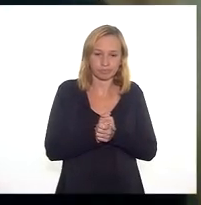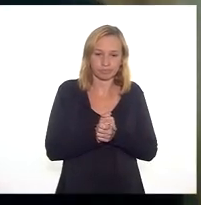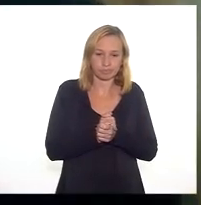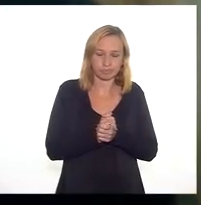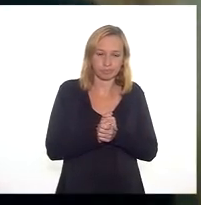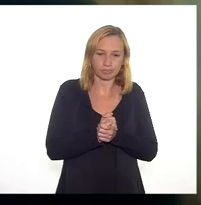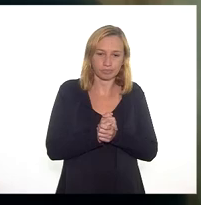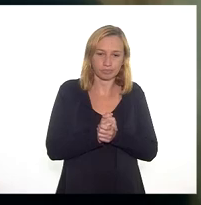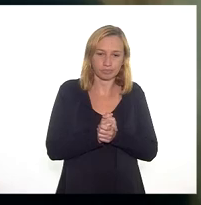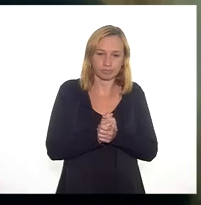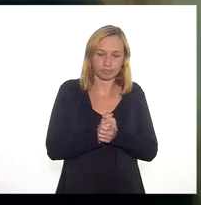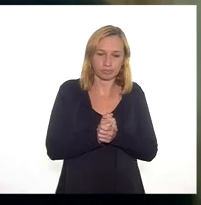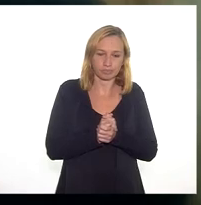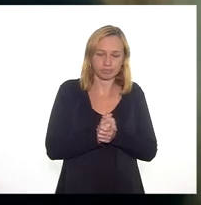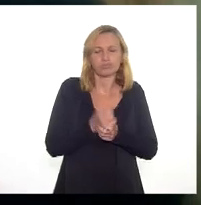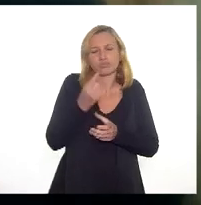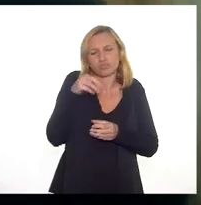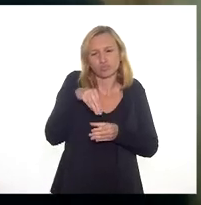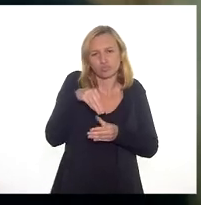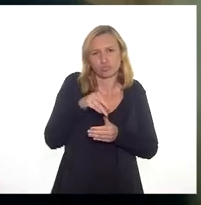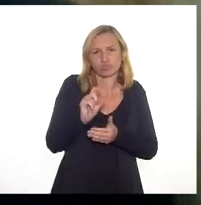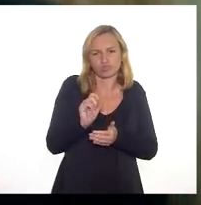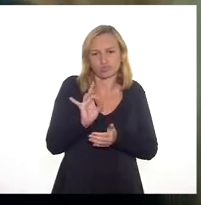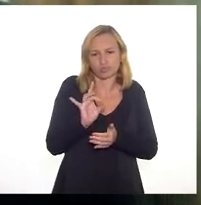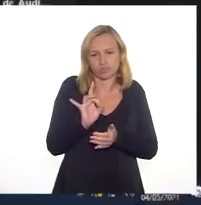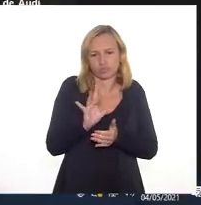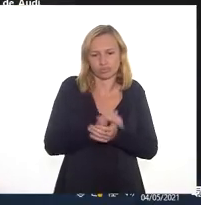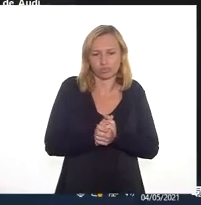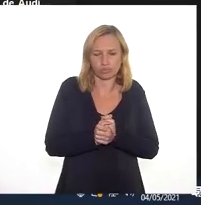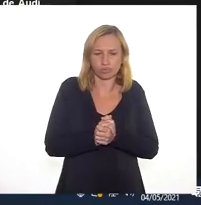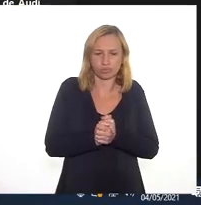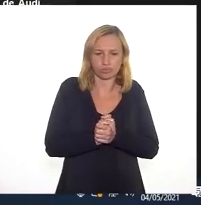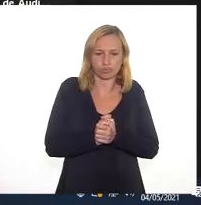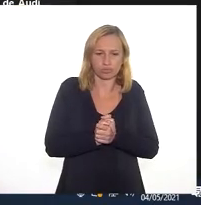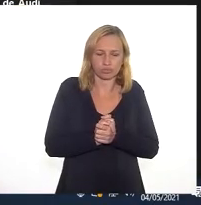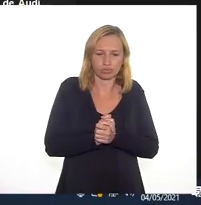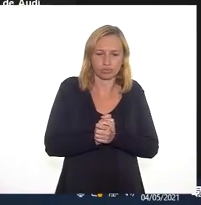Excelência, puder suspender então, um pouquinho, presidente, já termino.